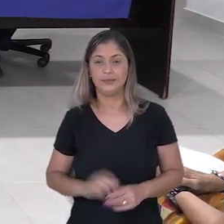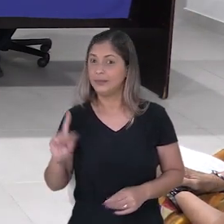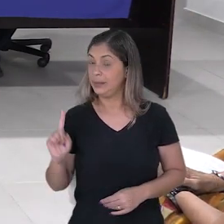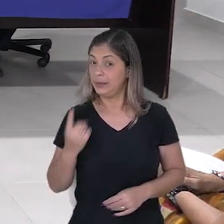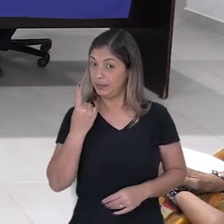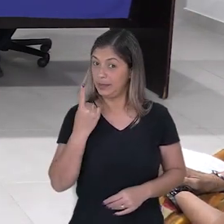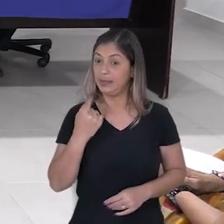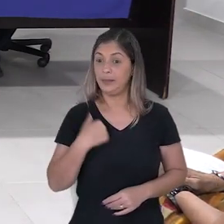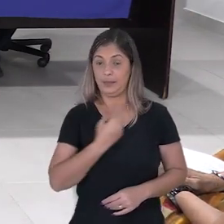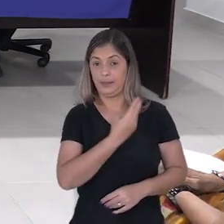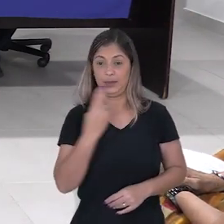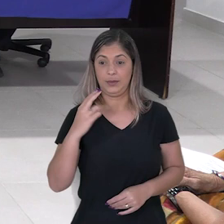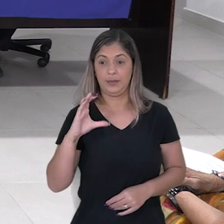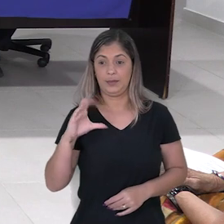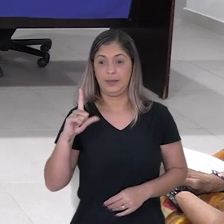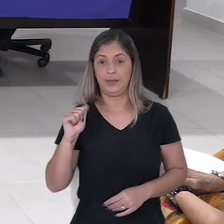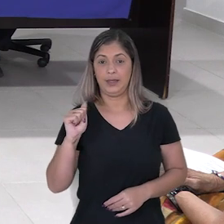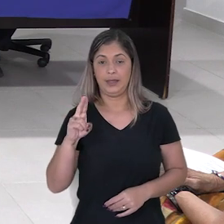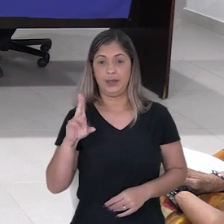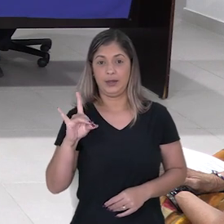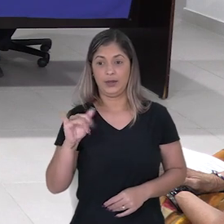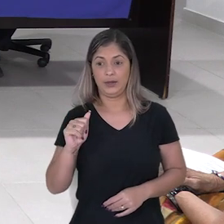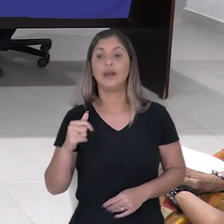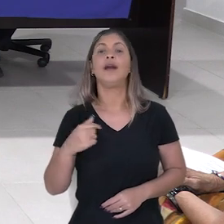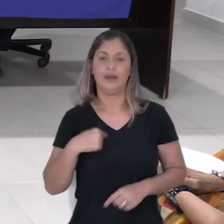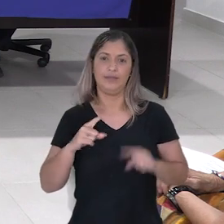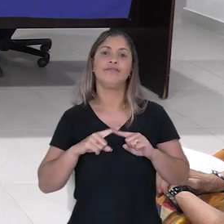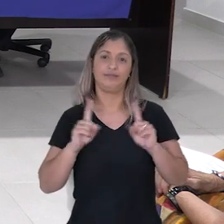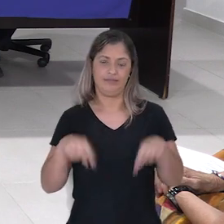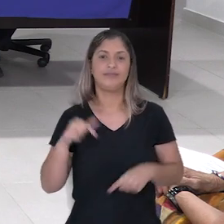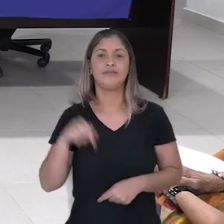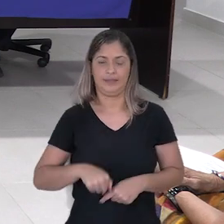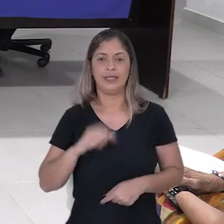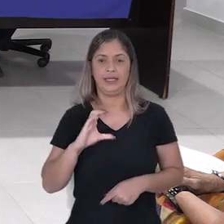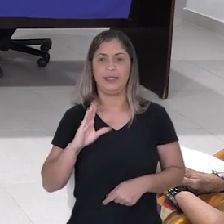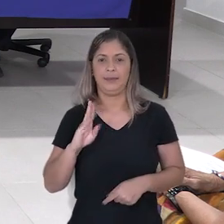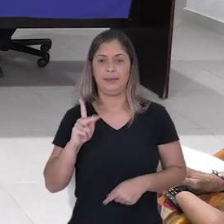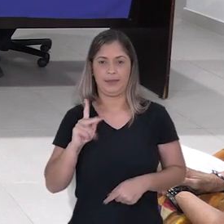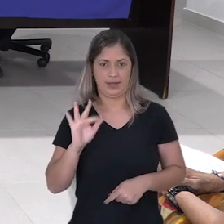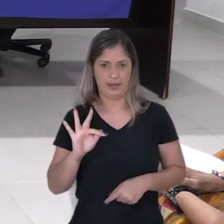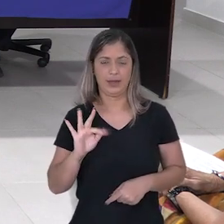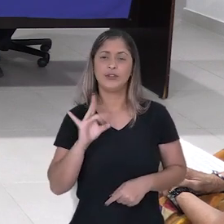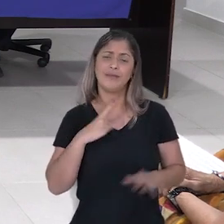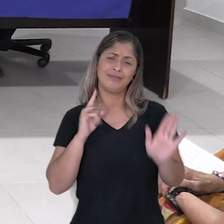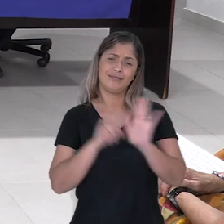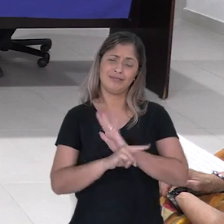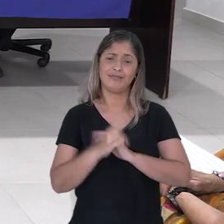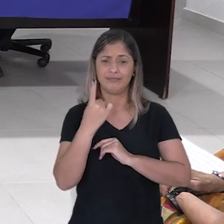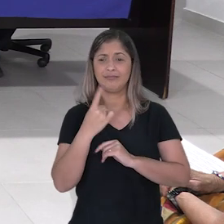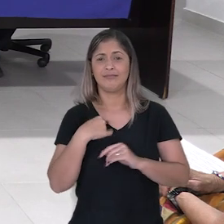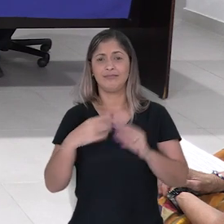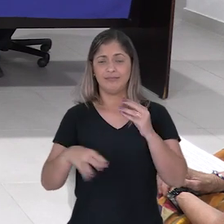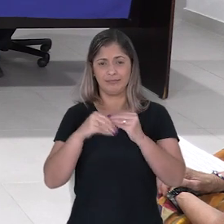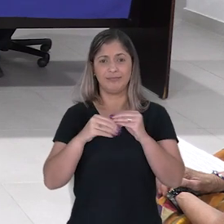Primeiro, eu sou Cláudia Vanise, sou servidora aqui do CBPF e queria fazer uma observação.